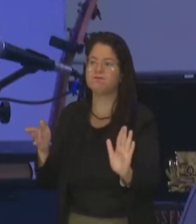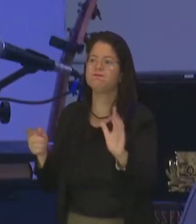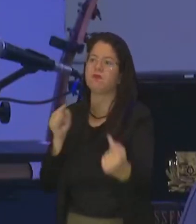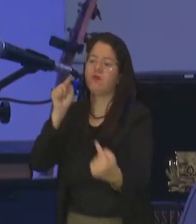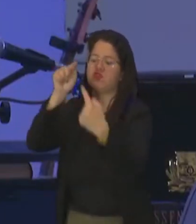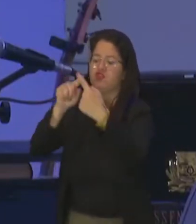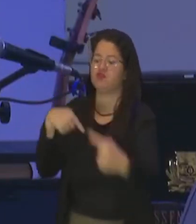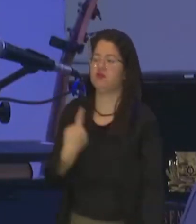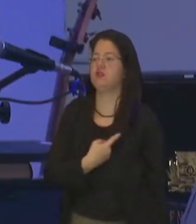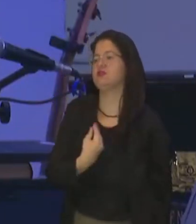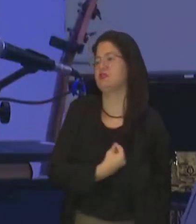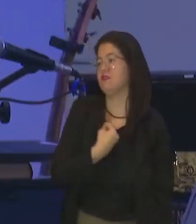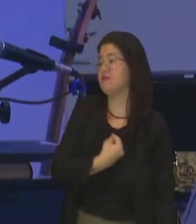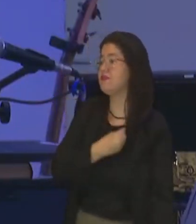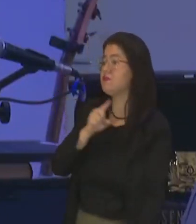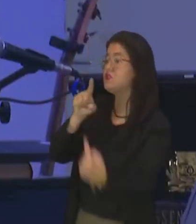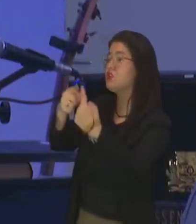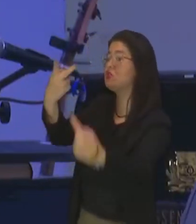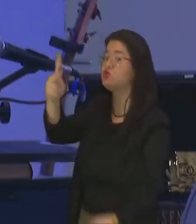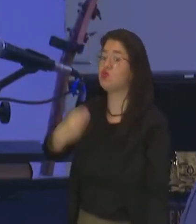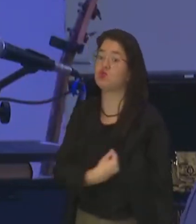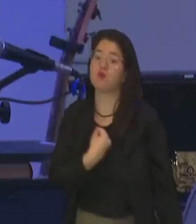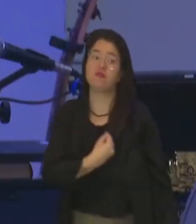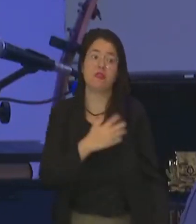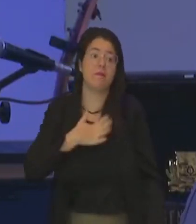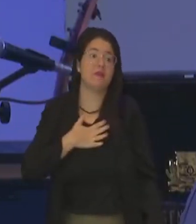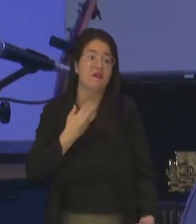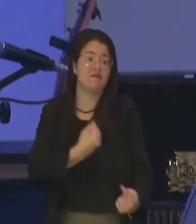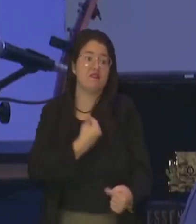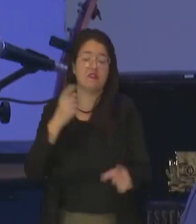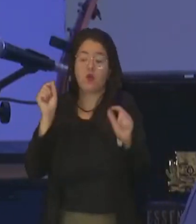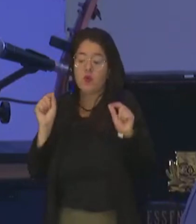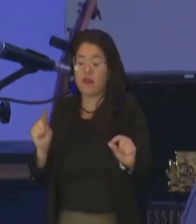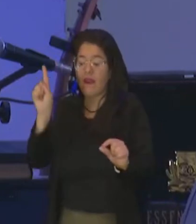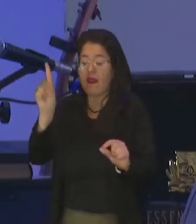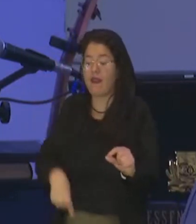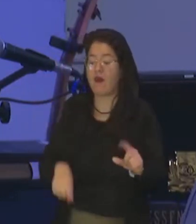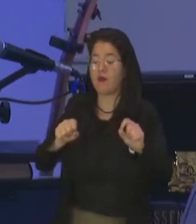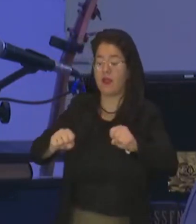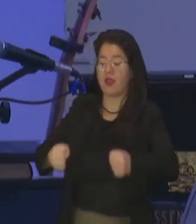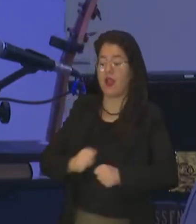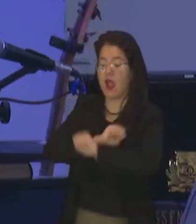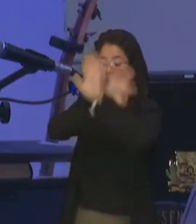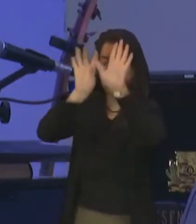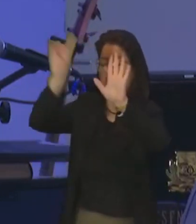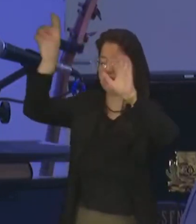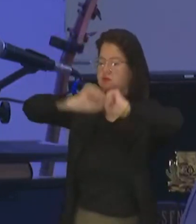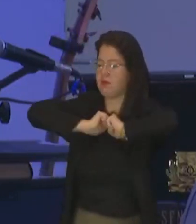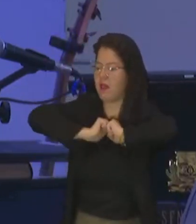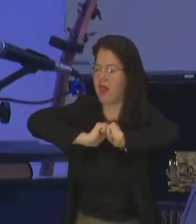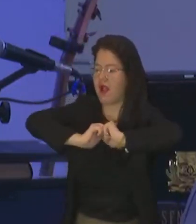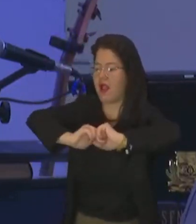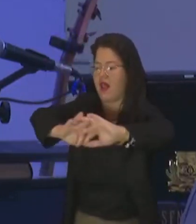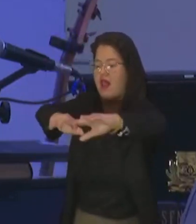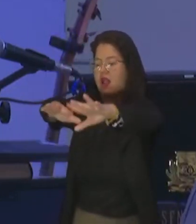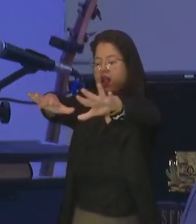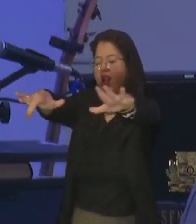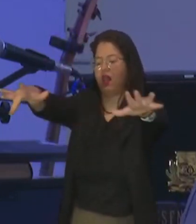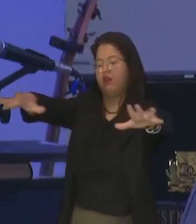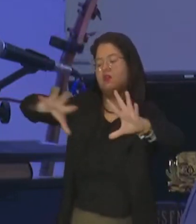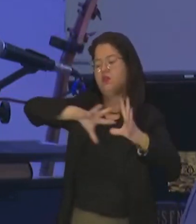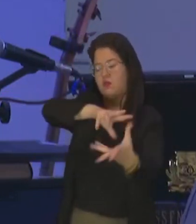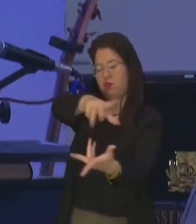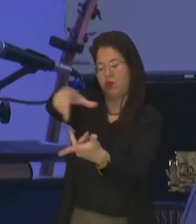nossa vida, propósito da sua vida, da minha vida, que é espalhar a glória de Deus por toda a